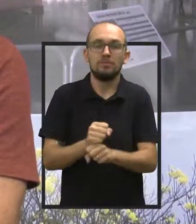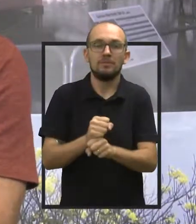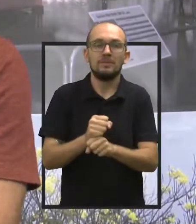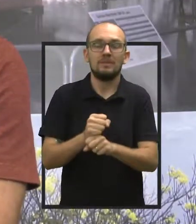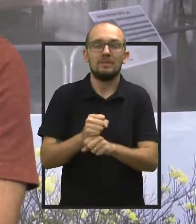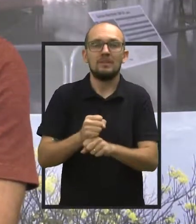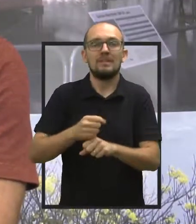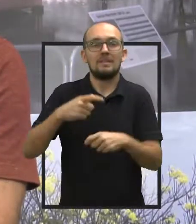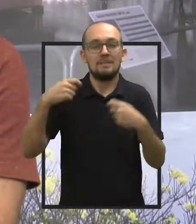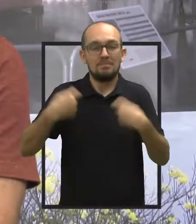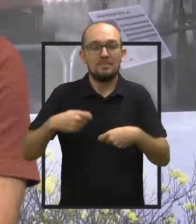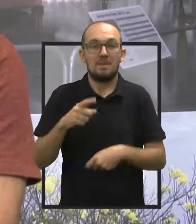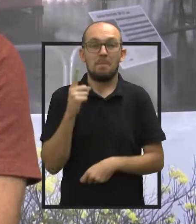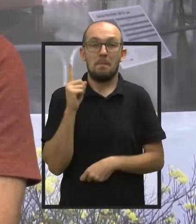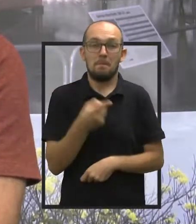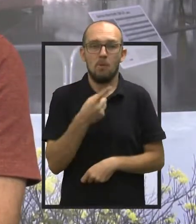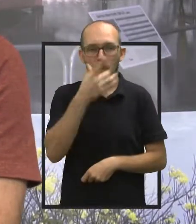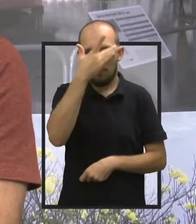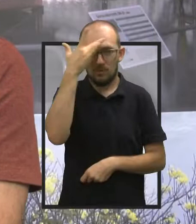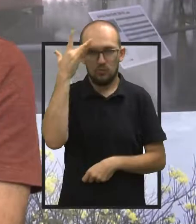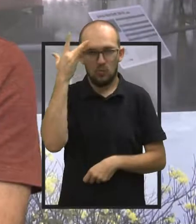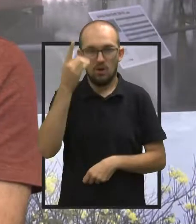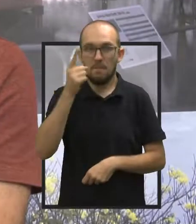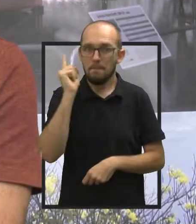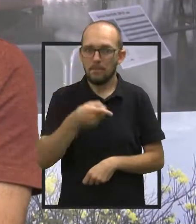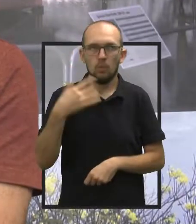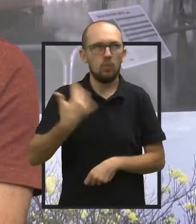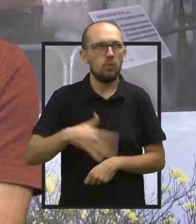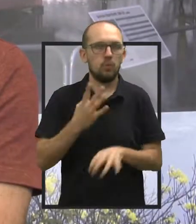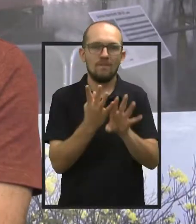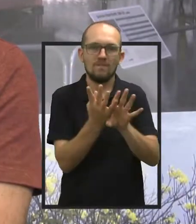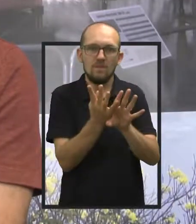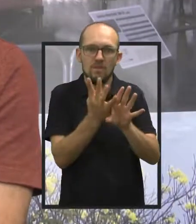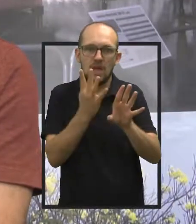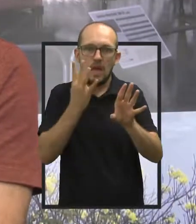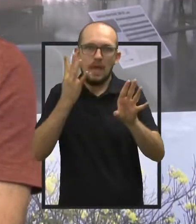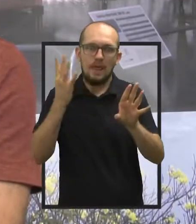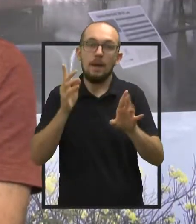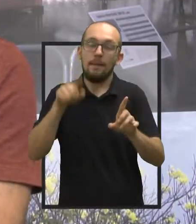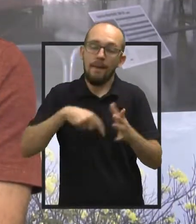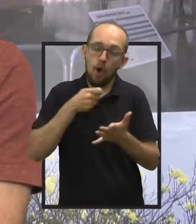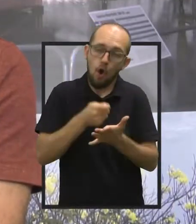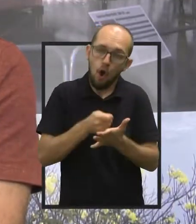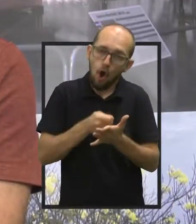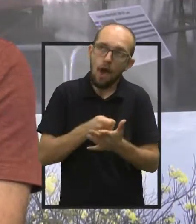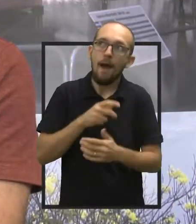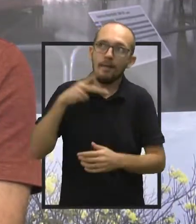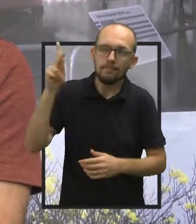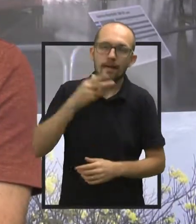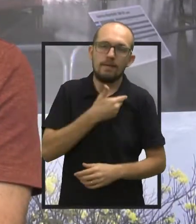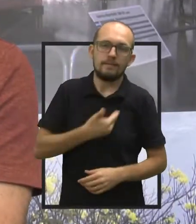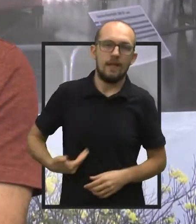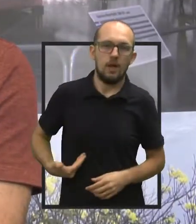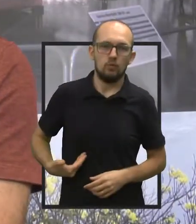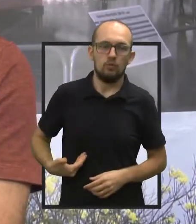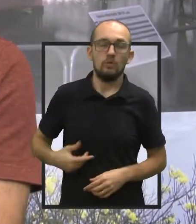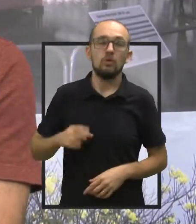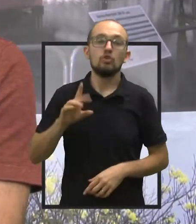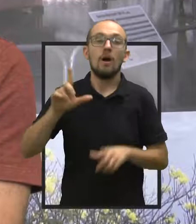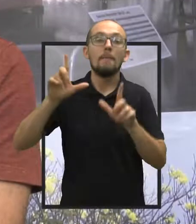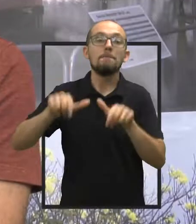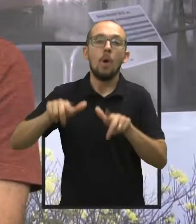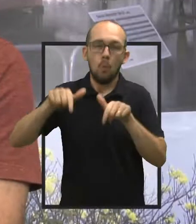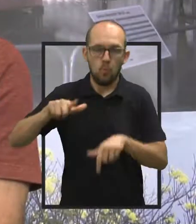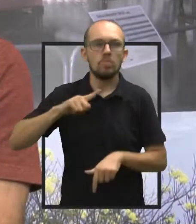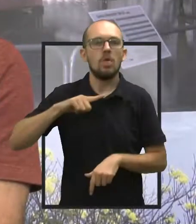de ressonância para ser feito. Lembrando que isso é uma obrigação do governo do estado, essa ressonância é feita só em Bauru, tem